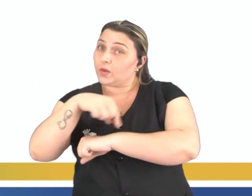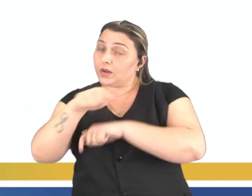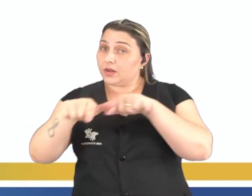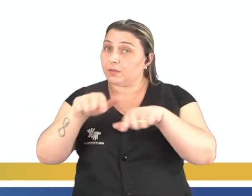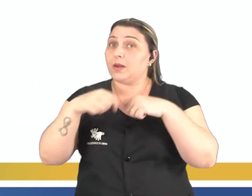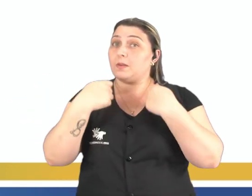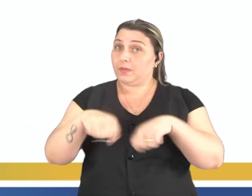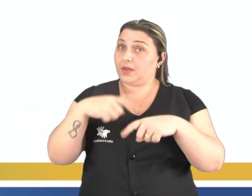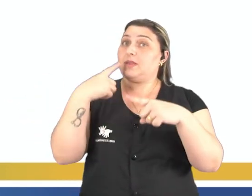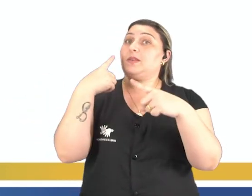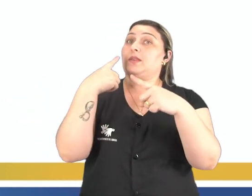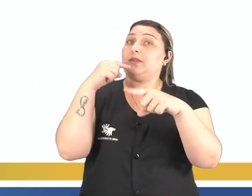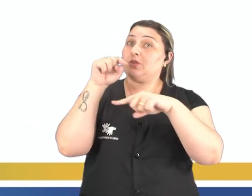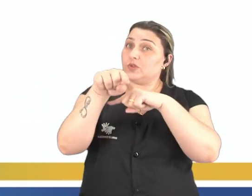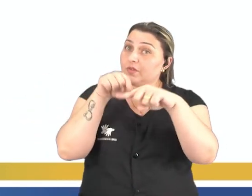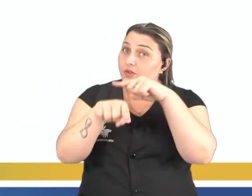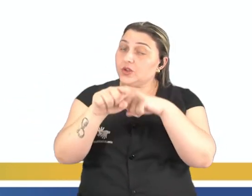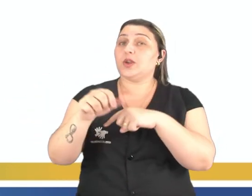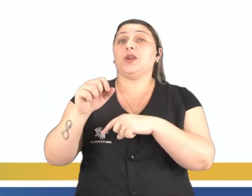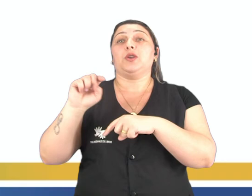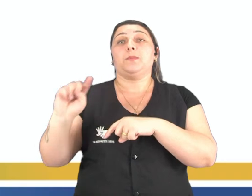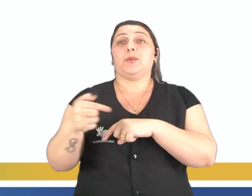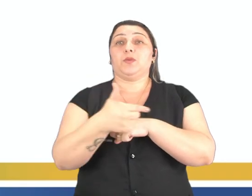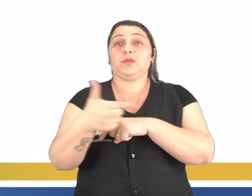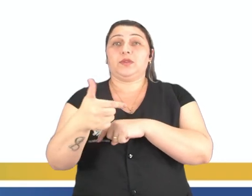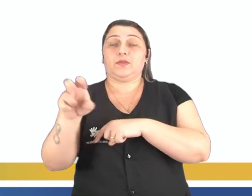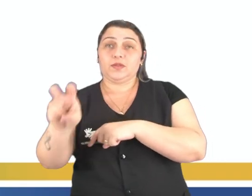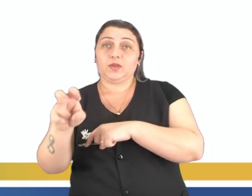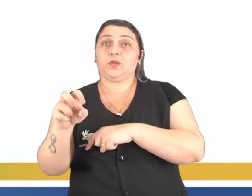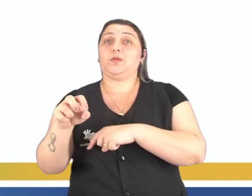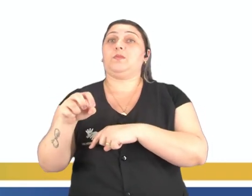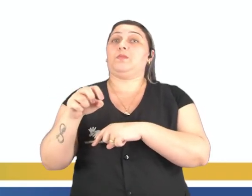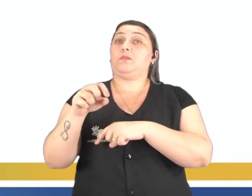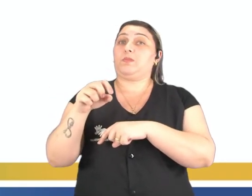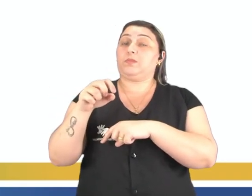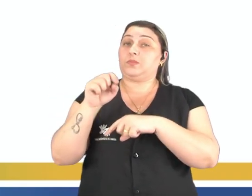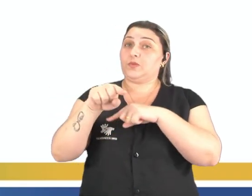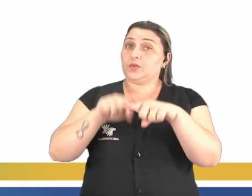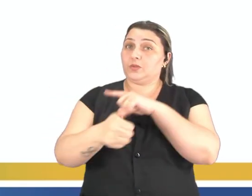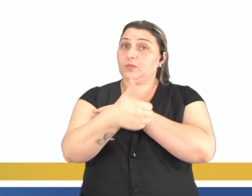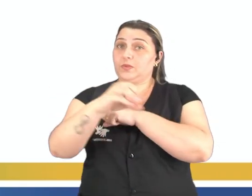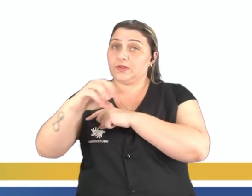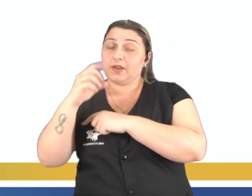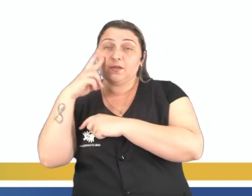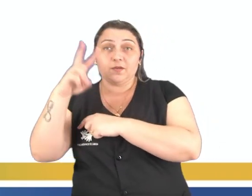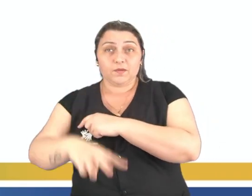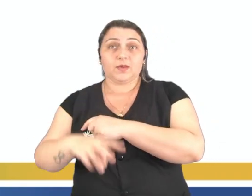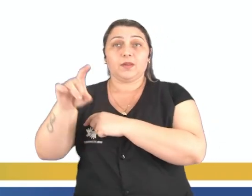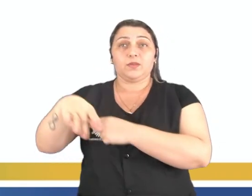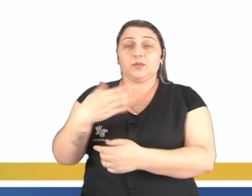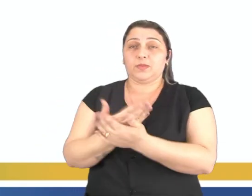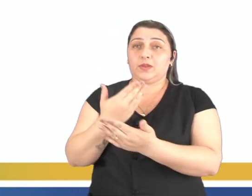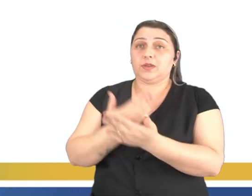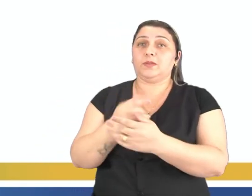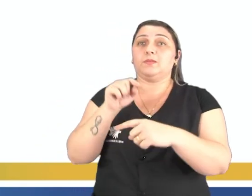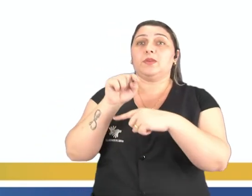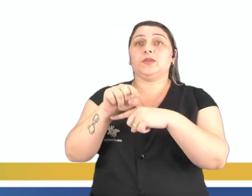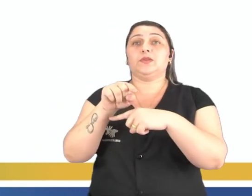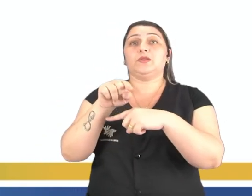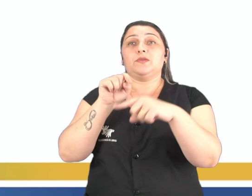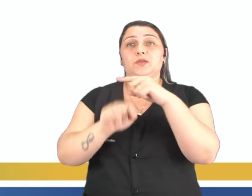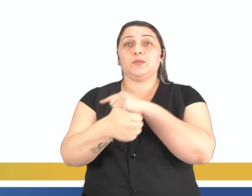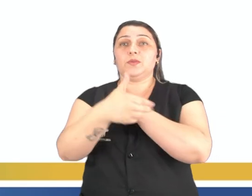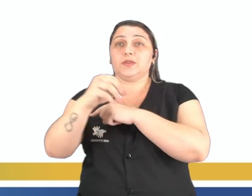uma divisão de 1.225 por 100. E nós vimos lá na última aula que para dividir por 100 é bem